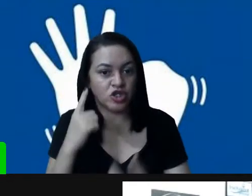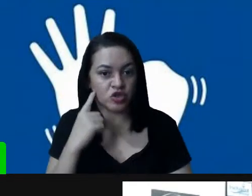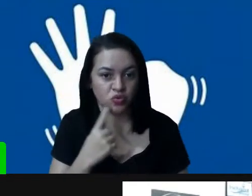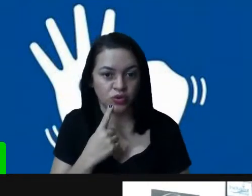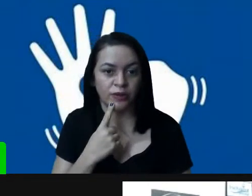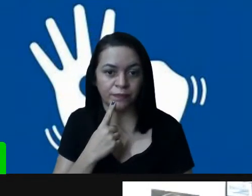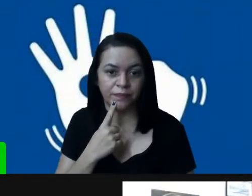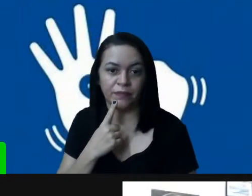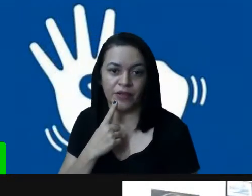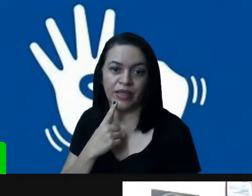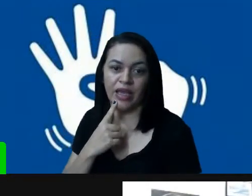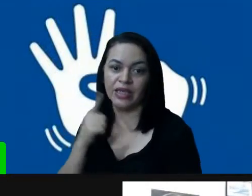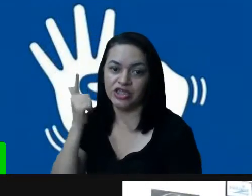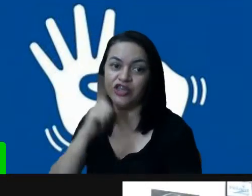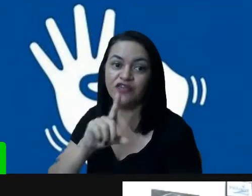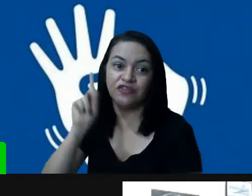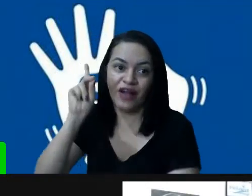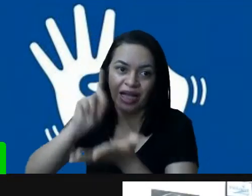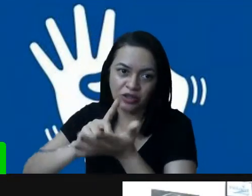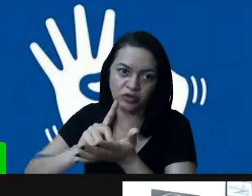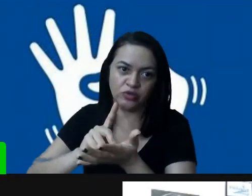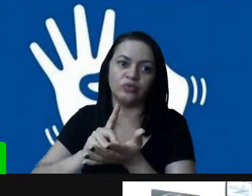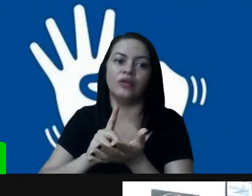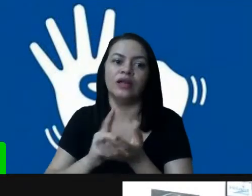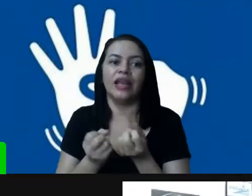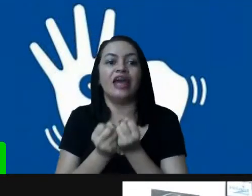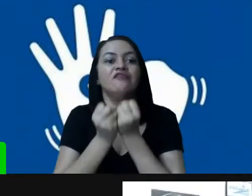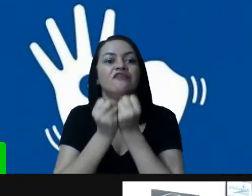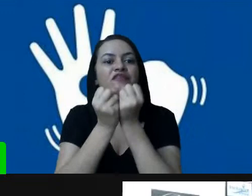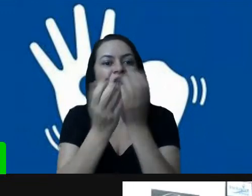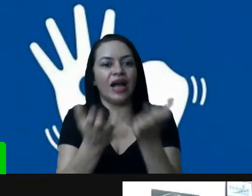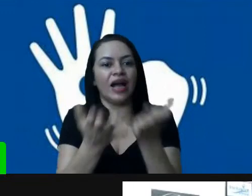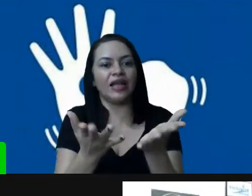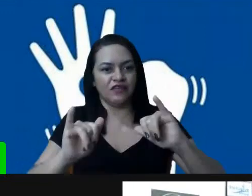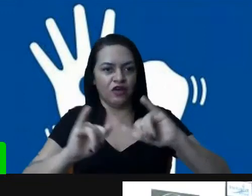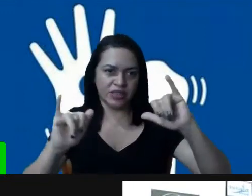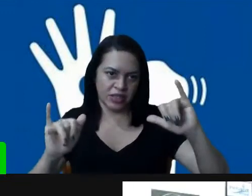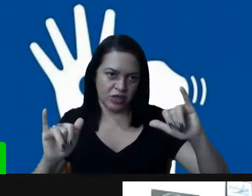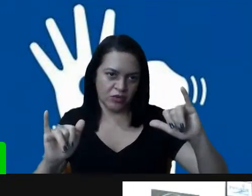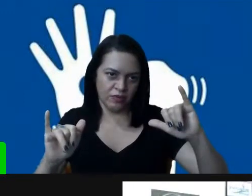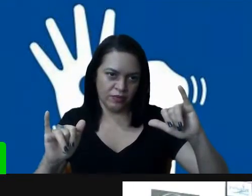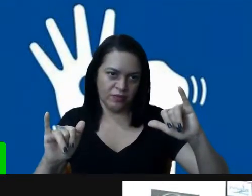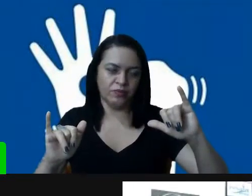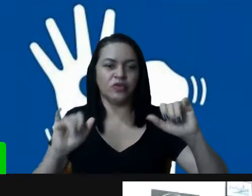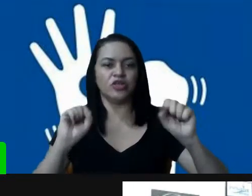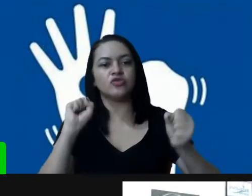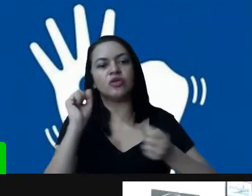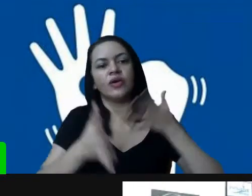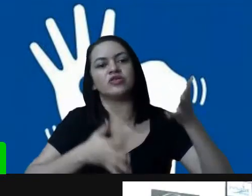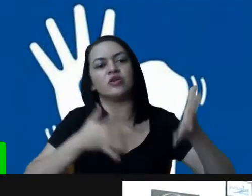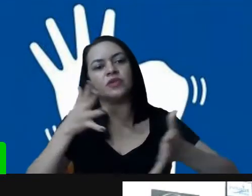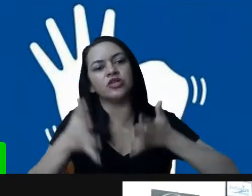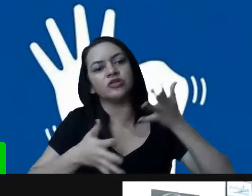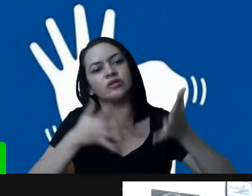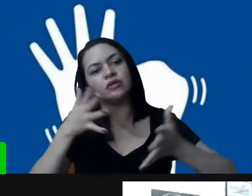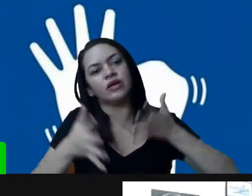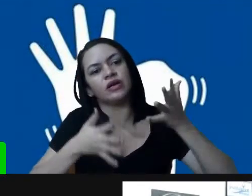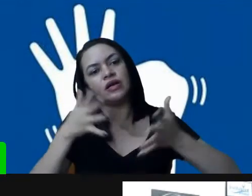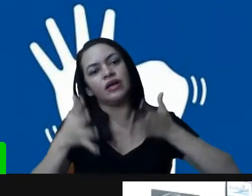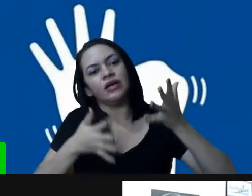comunidade surda, né? E, de fato, levar essa informação. Por isso, não é somente